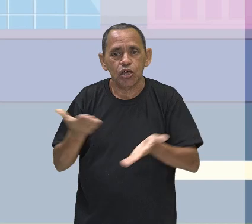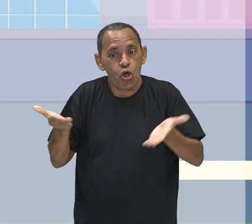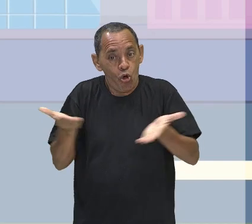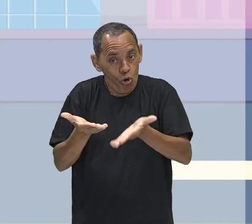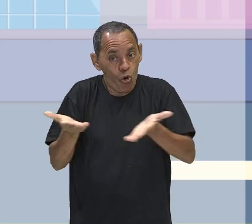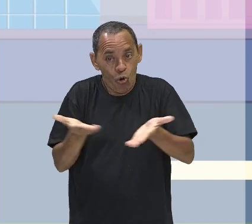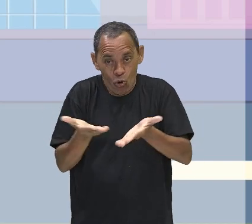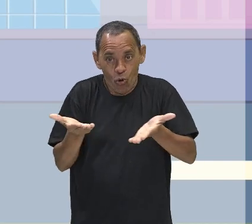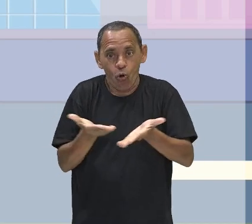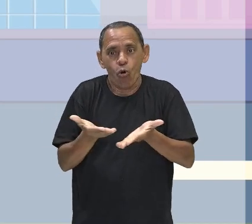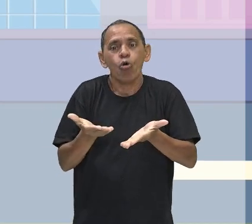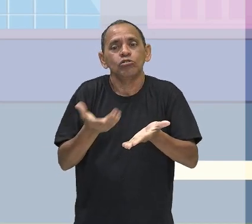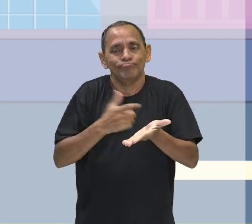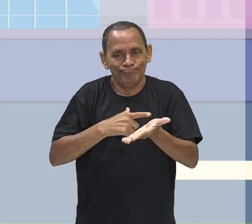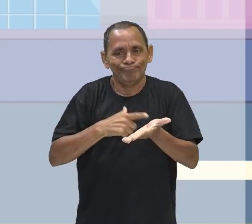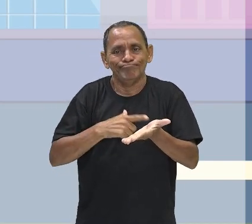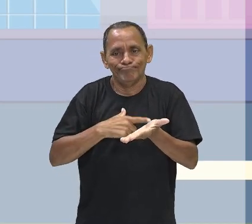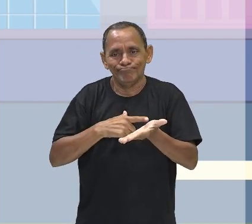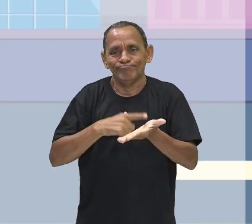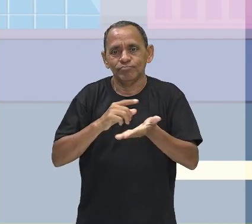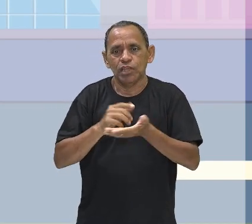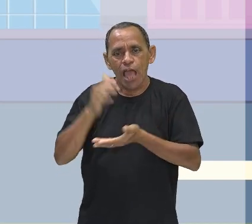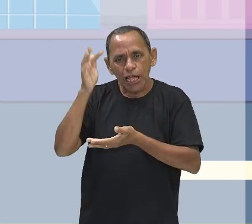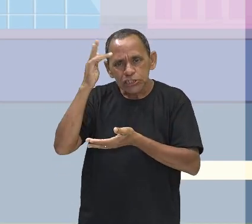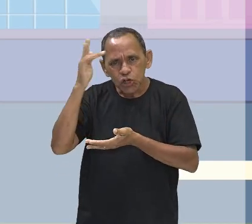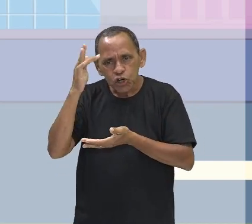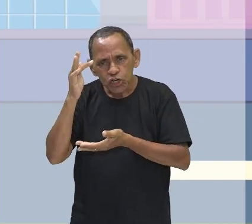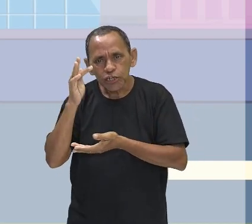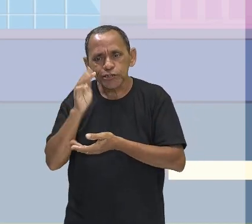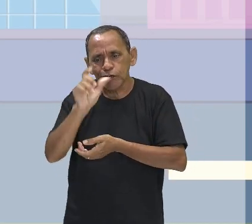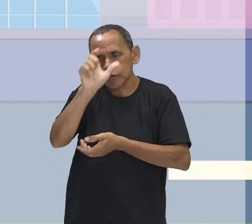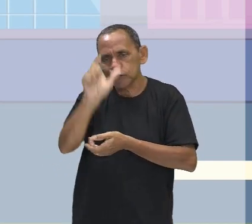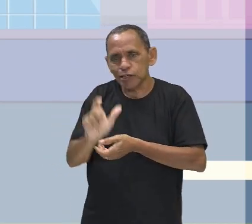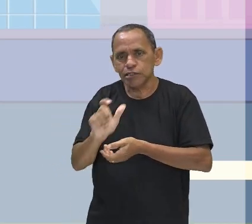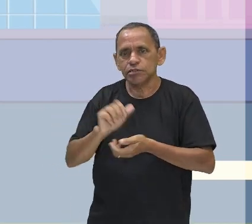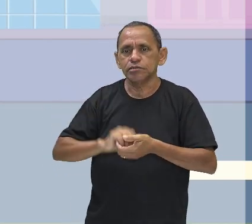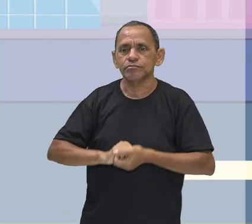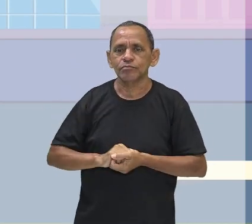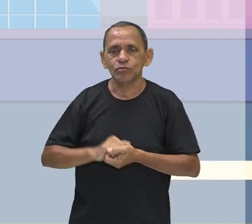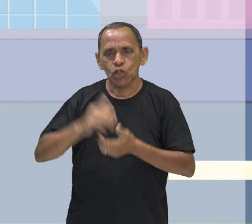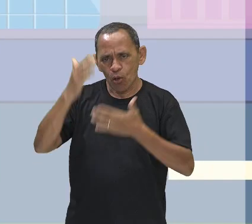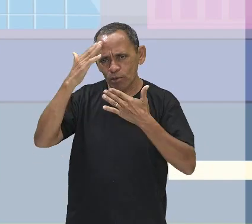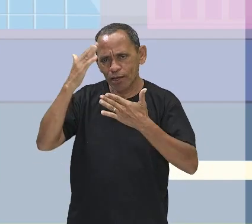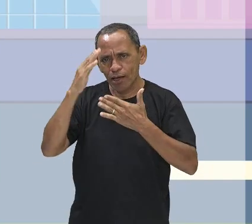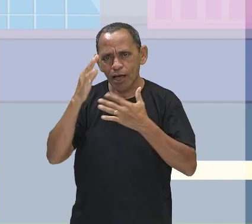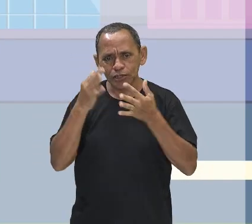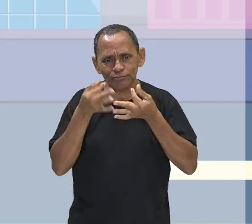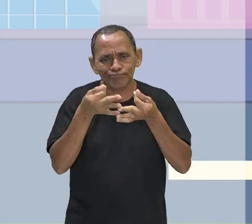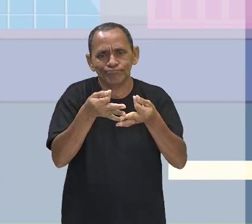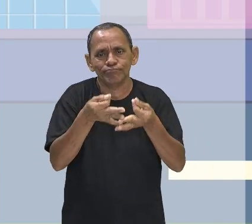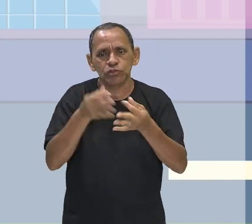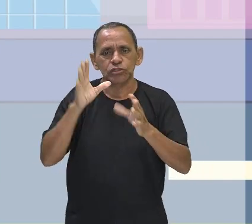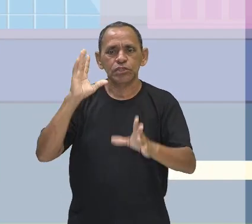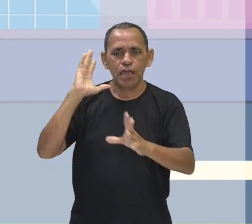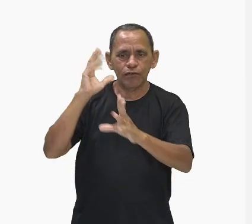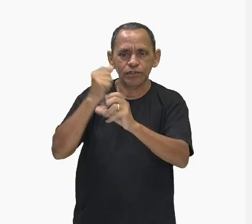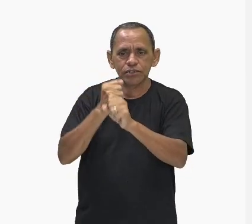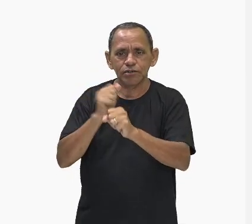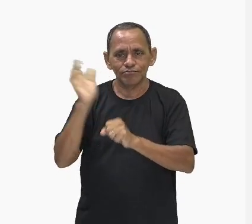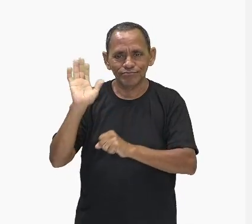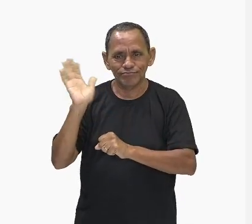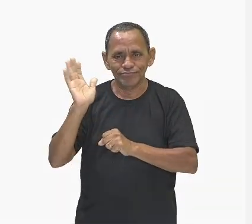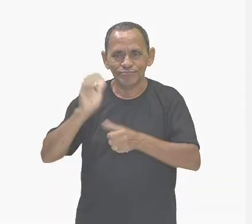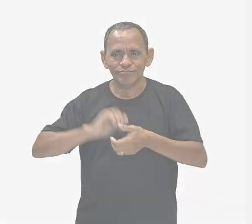válidos até os dias atuais. Muito obrigado e atenção aí à nossa revisão. Tchau, tchau!